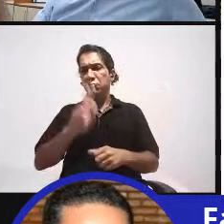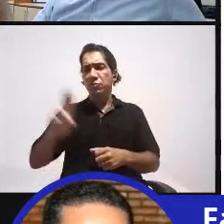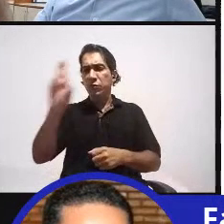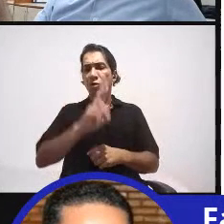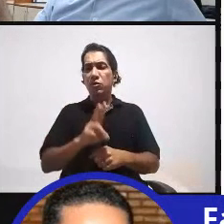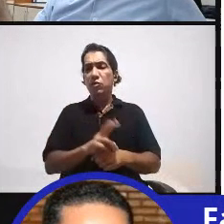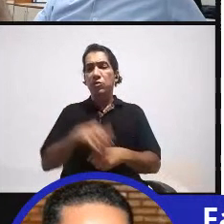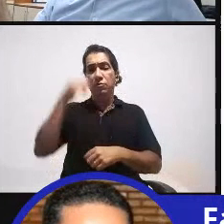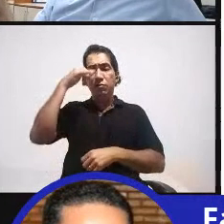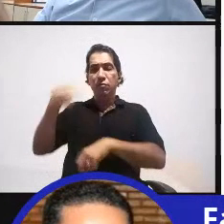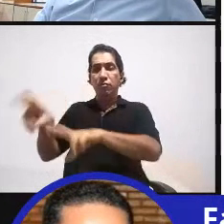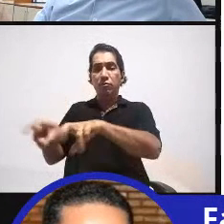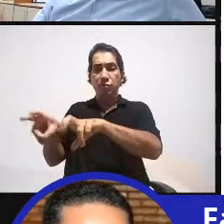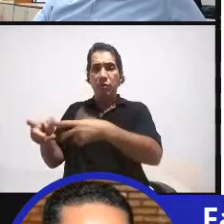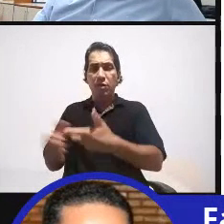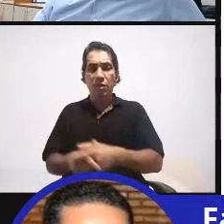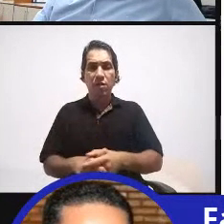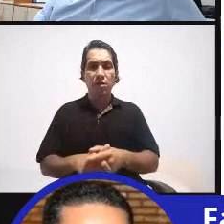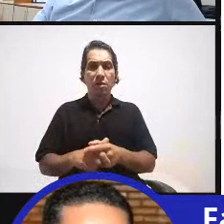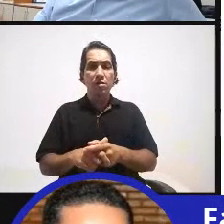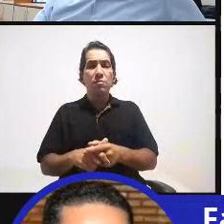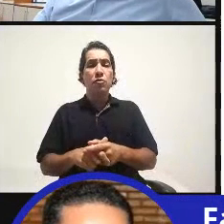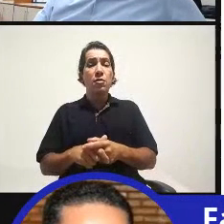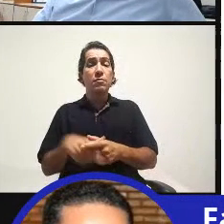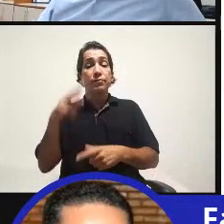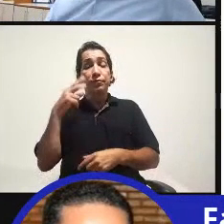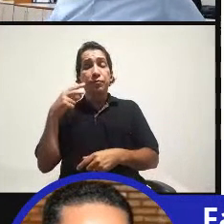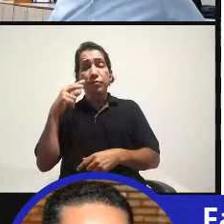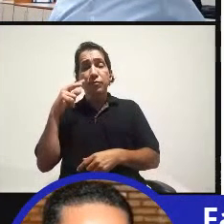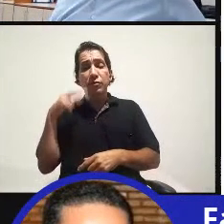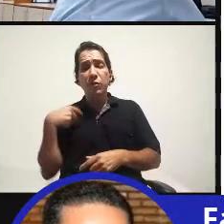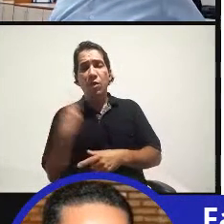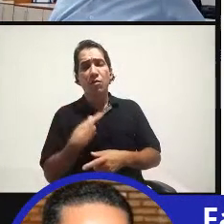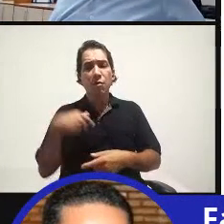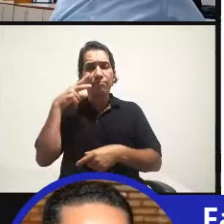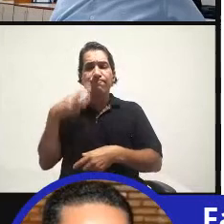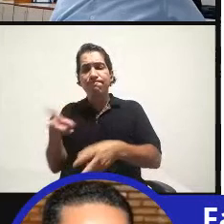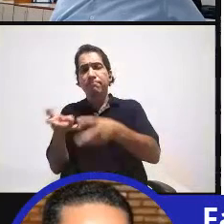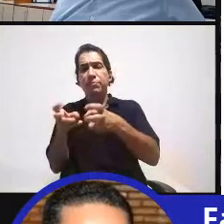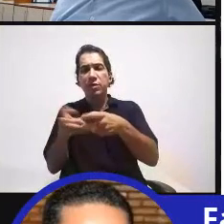observa na implantação de tecnologias, né.